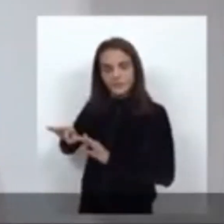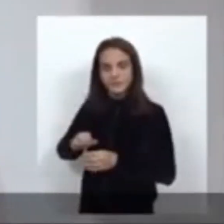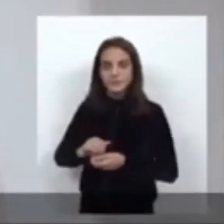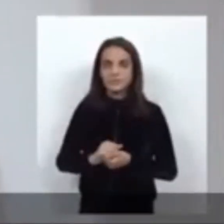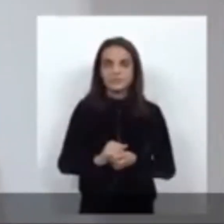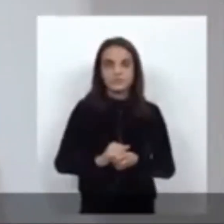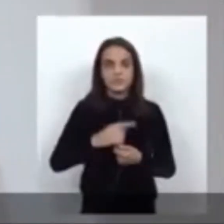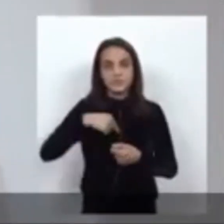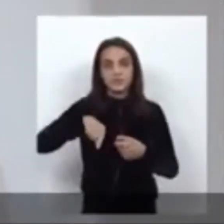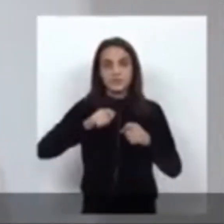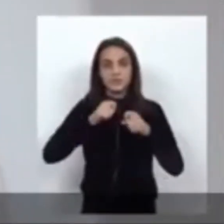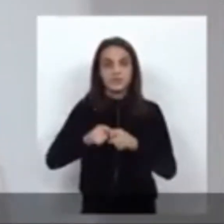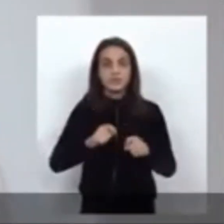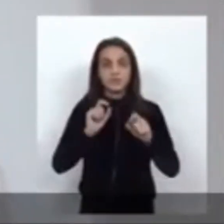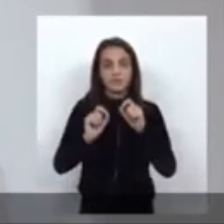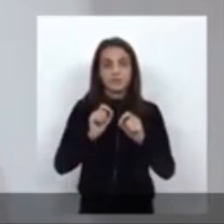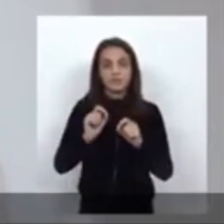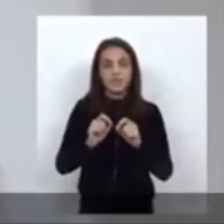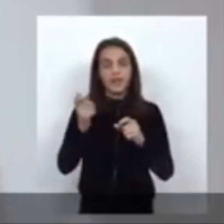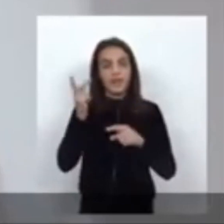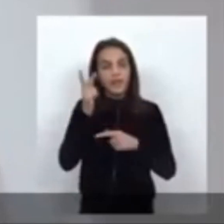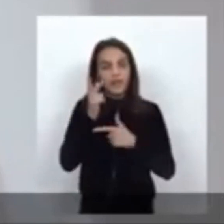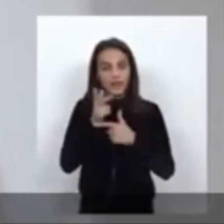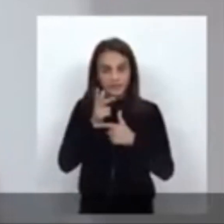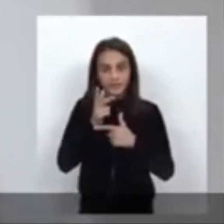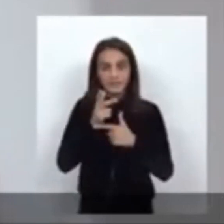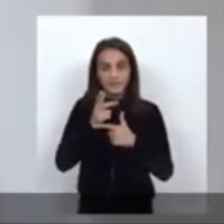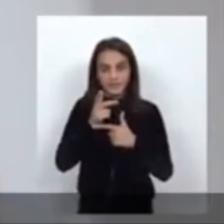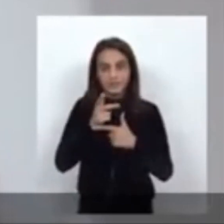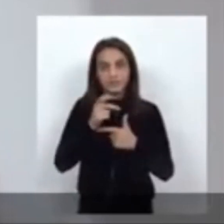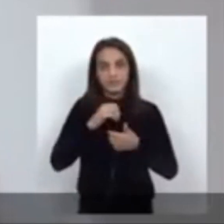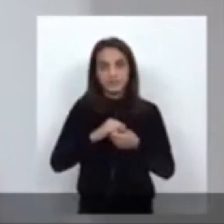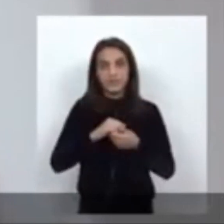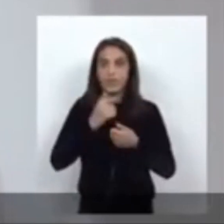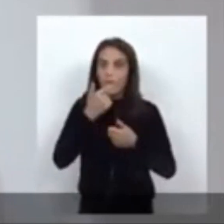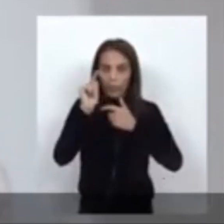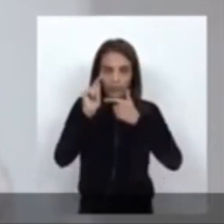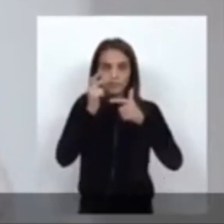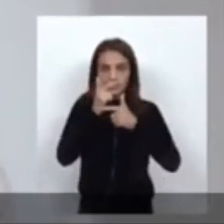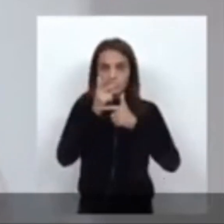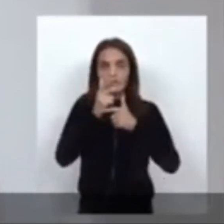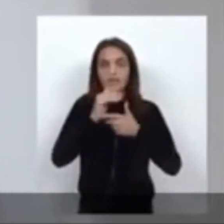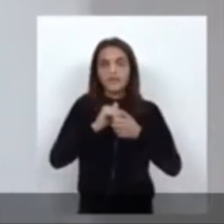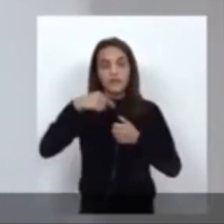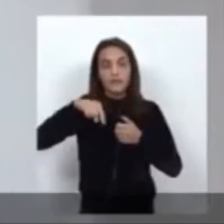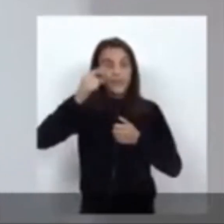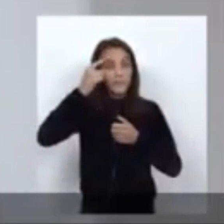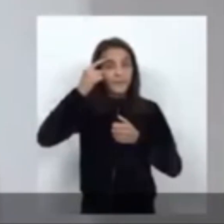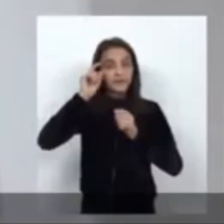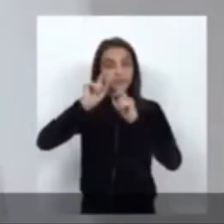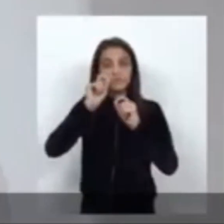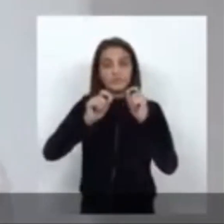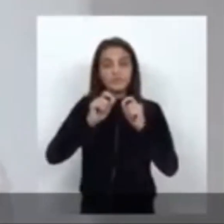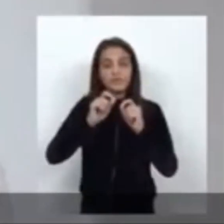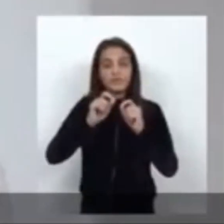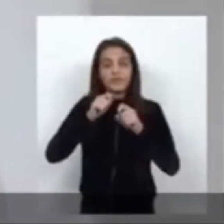faça aí lives, que nós faremos outras, mas também que a gente está pensando aqui em